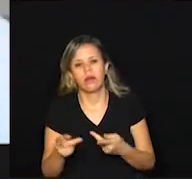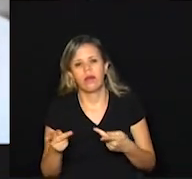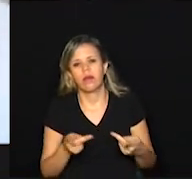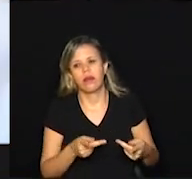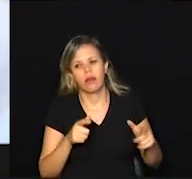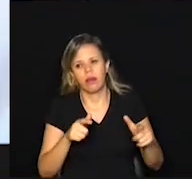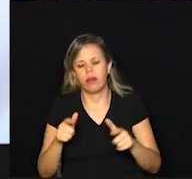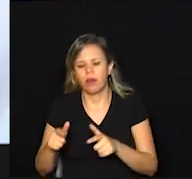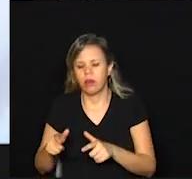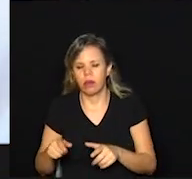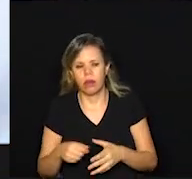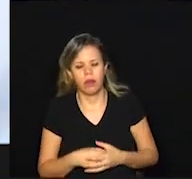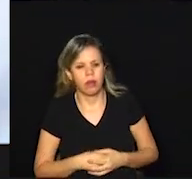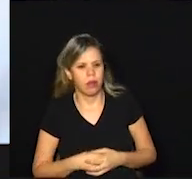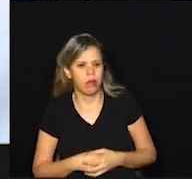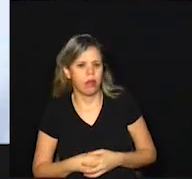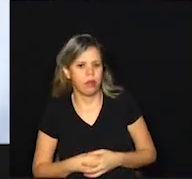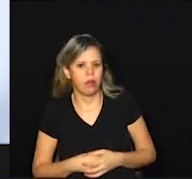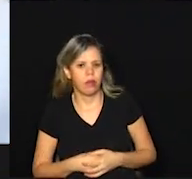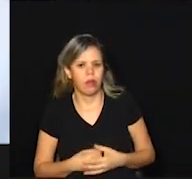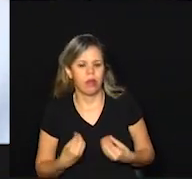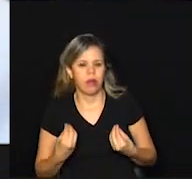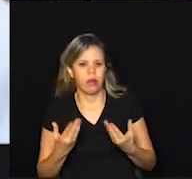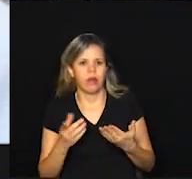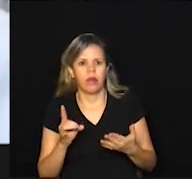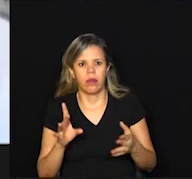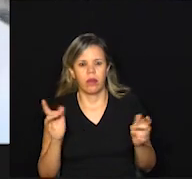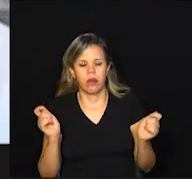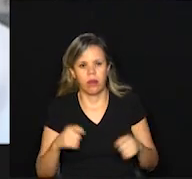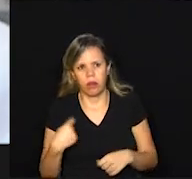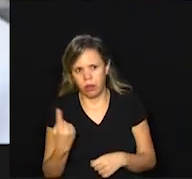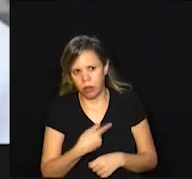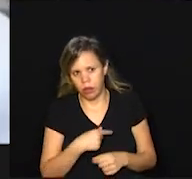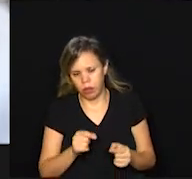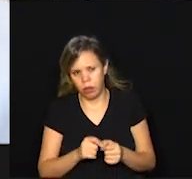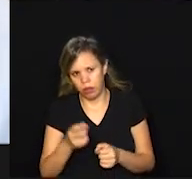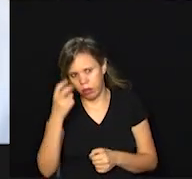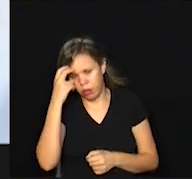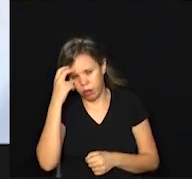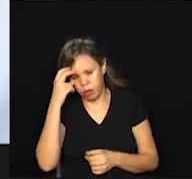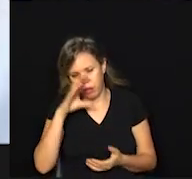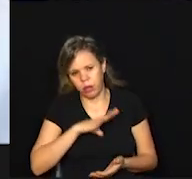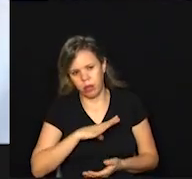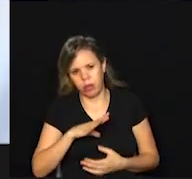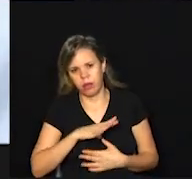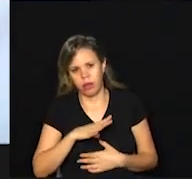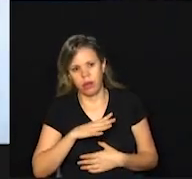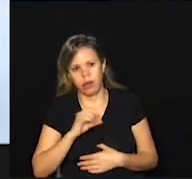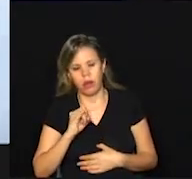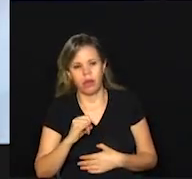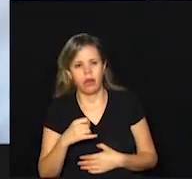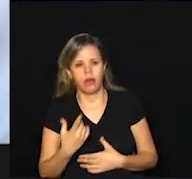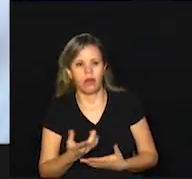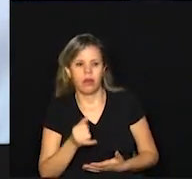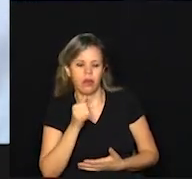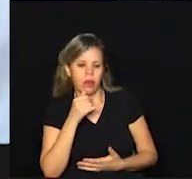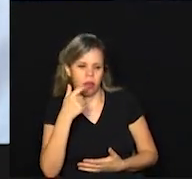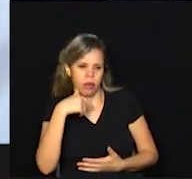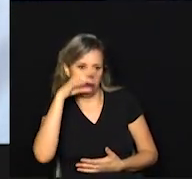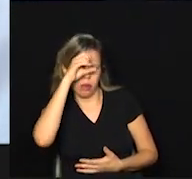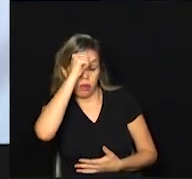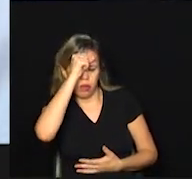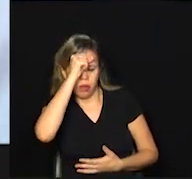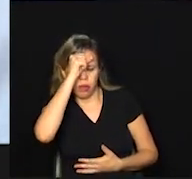não precisasse ir colocar aqui só é possível que a gente passa por dentro dessa cidade uma questão que eu